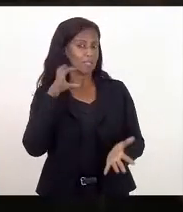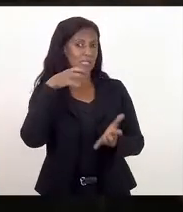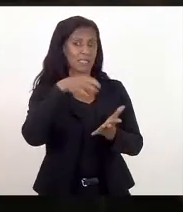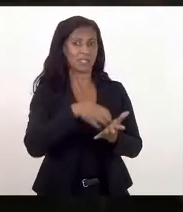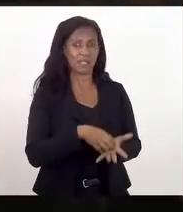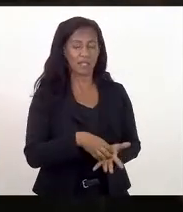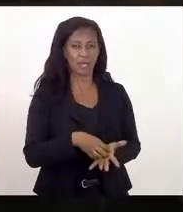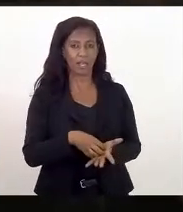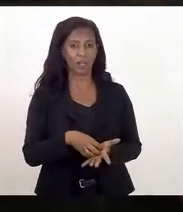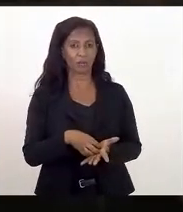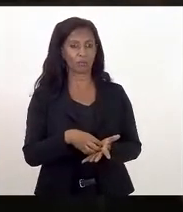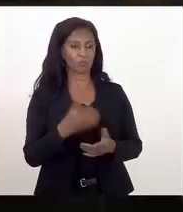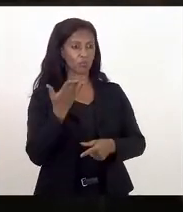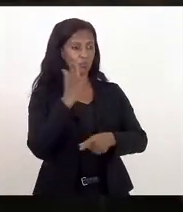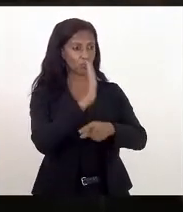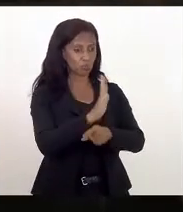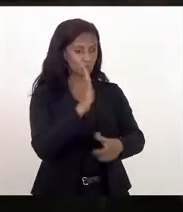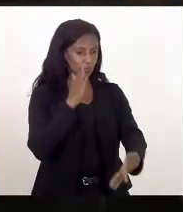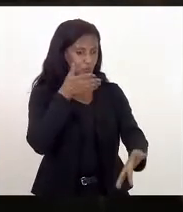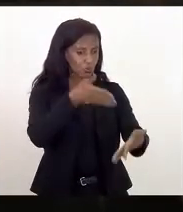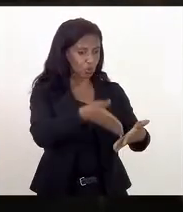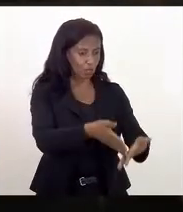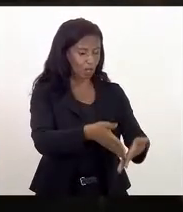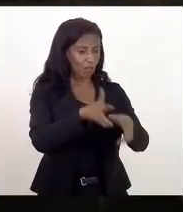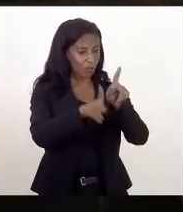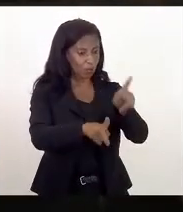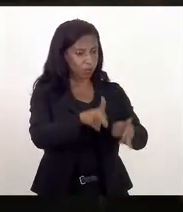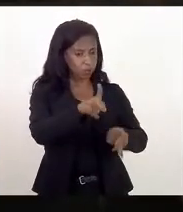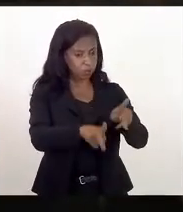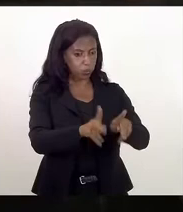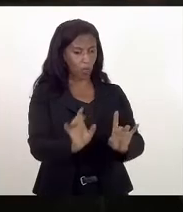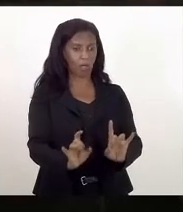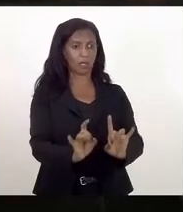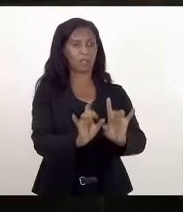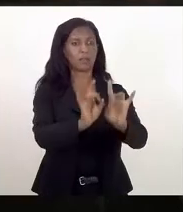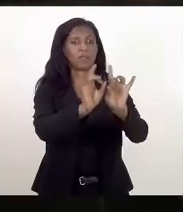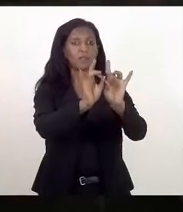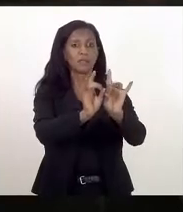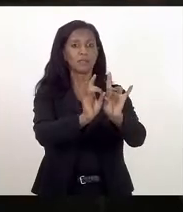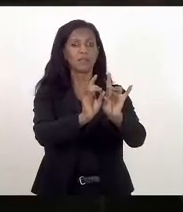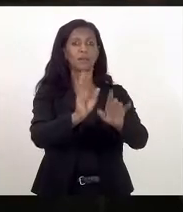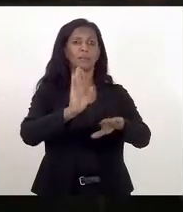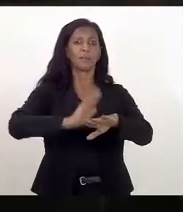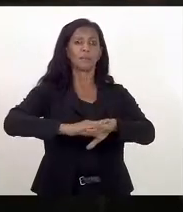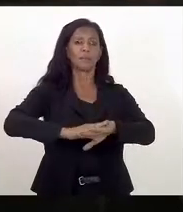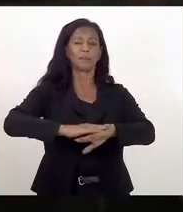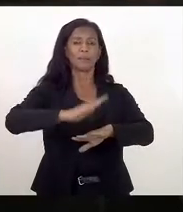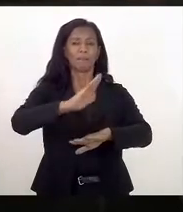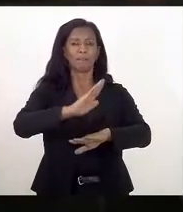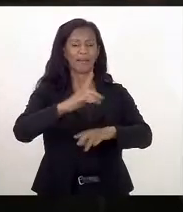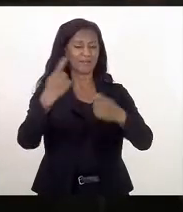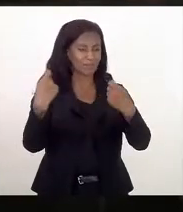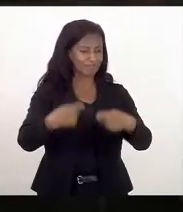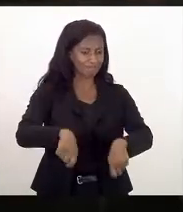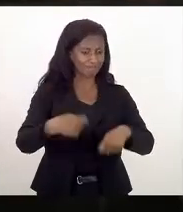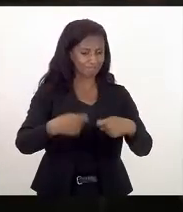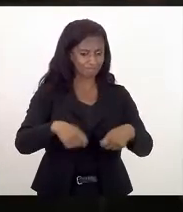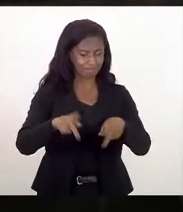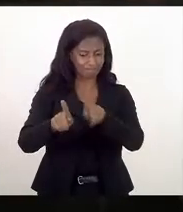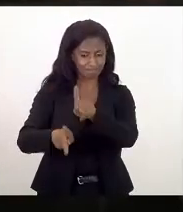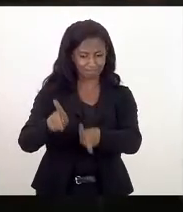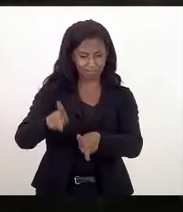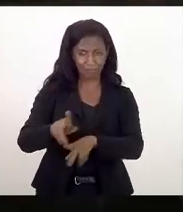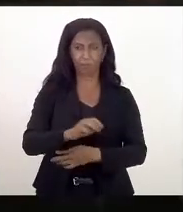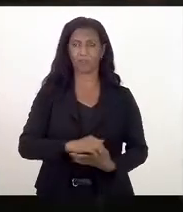de atendimento direto à população, especialmente à população mais vulnerabilizada. Ou seja,